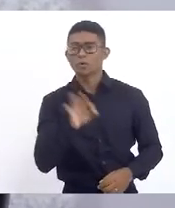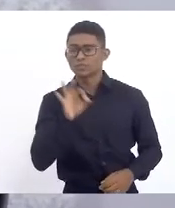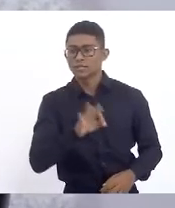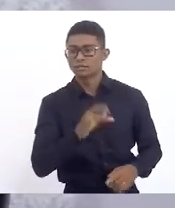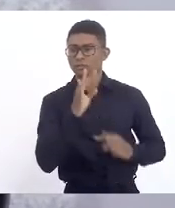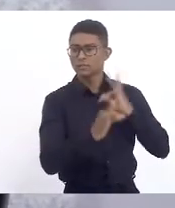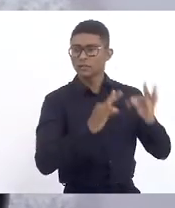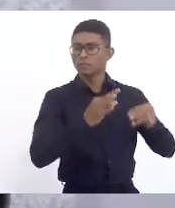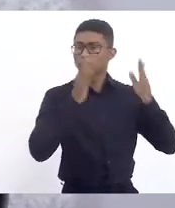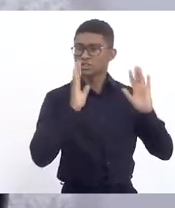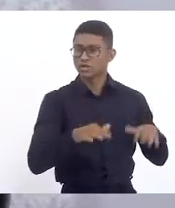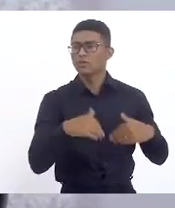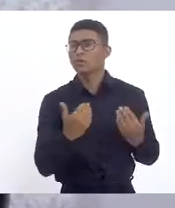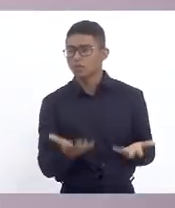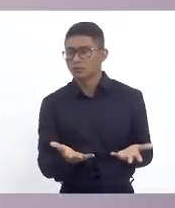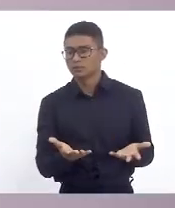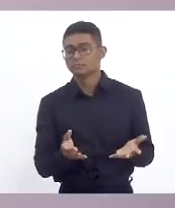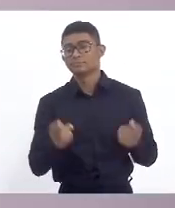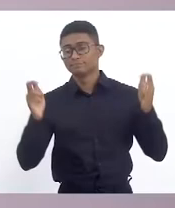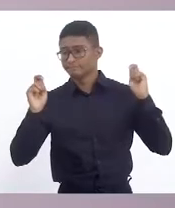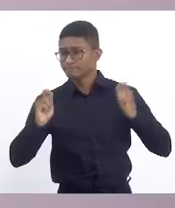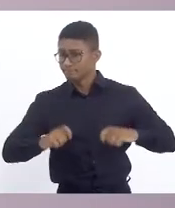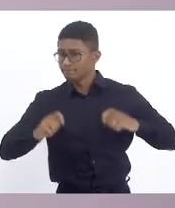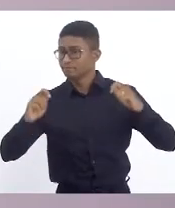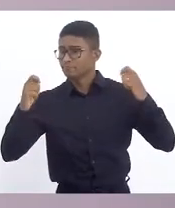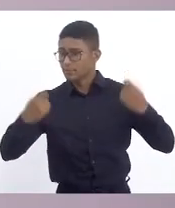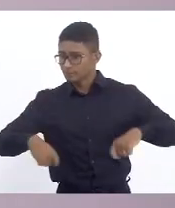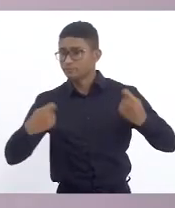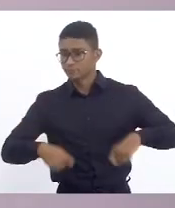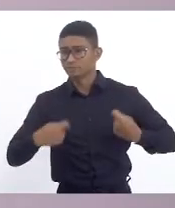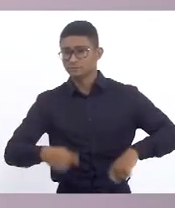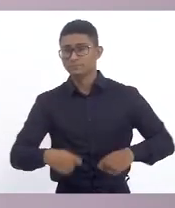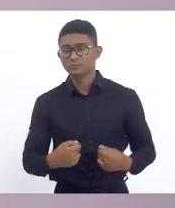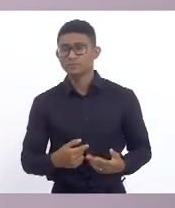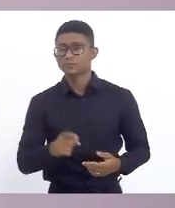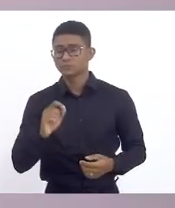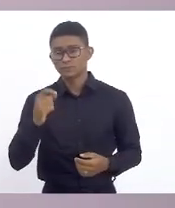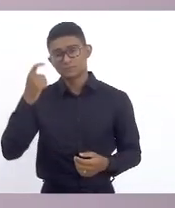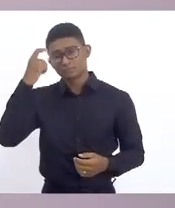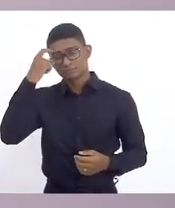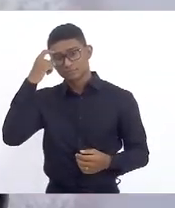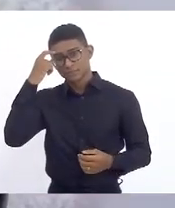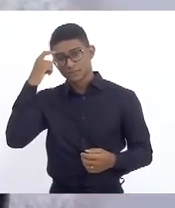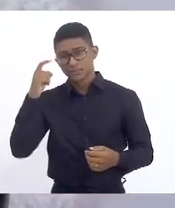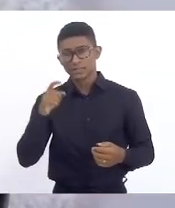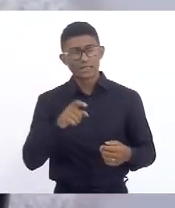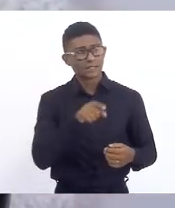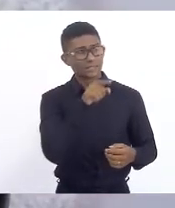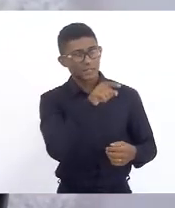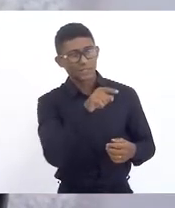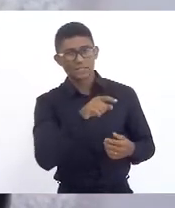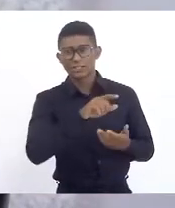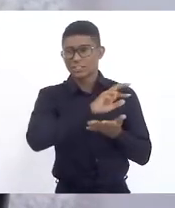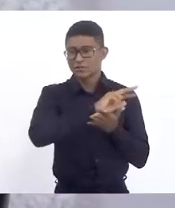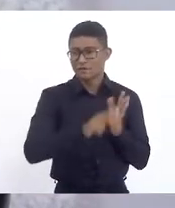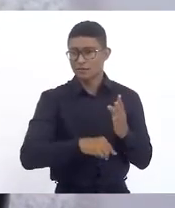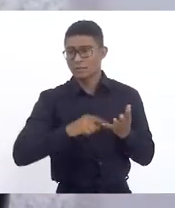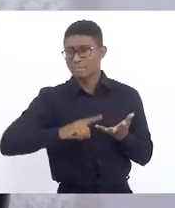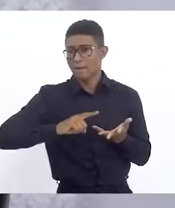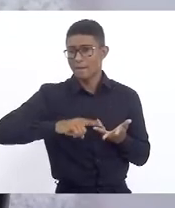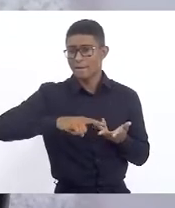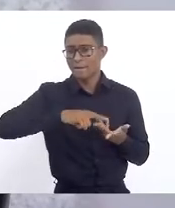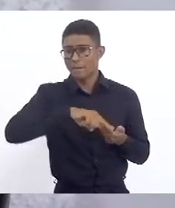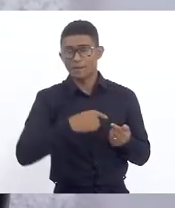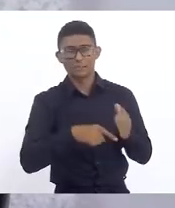50% do esgoto coletado e tratado de Queimados for... Então, você tem que fazer a combinação das variáveis que interferem nos poluentes. Né?